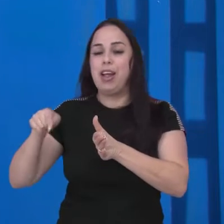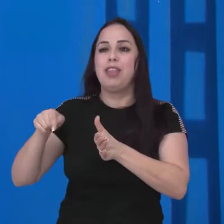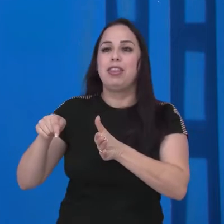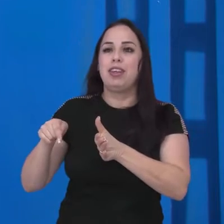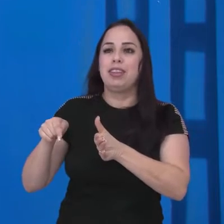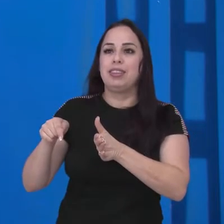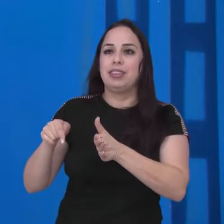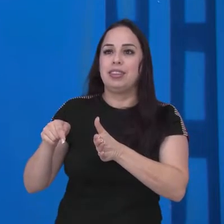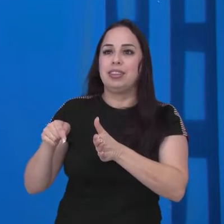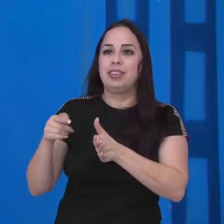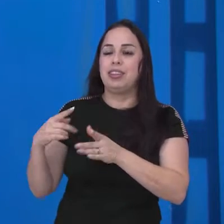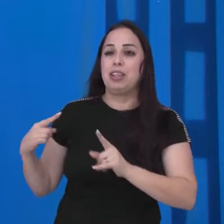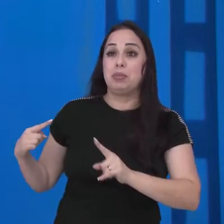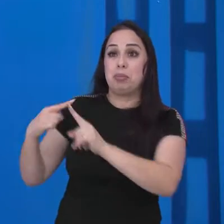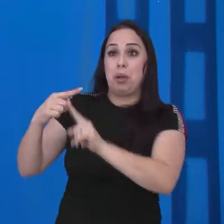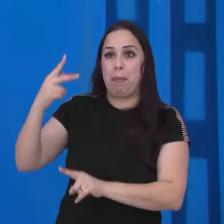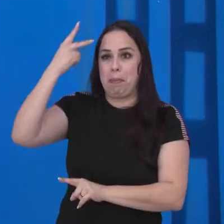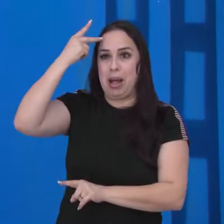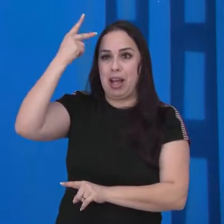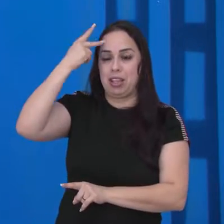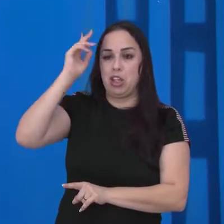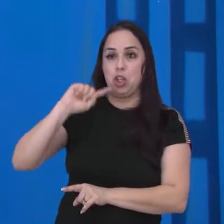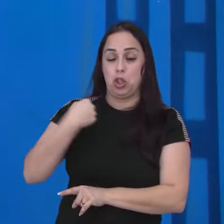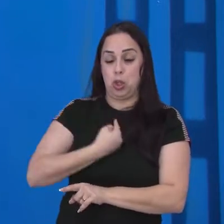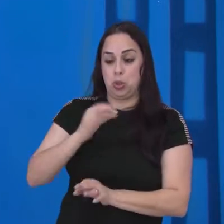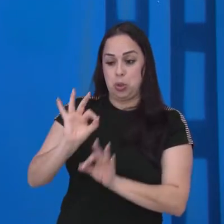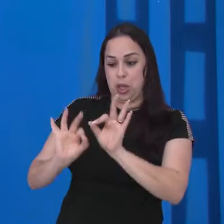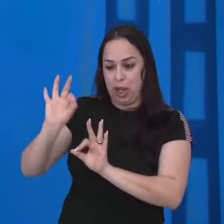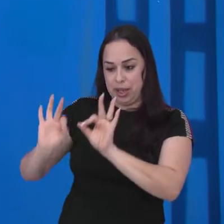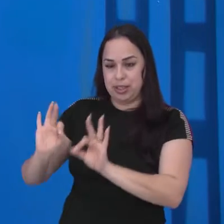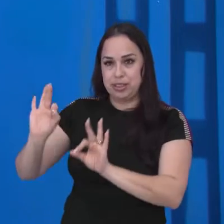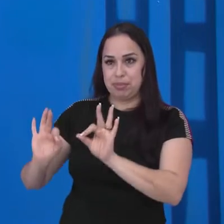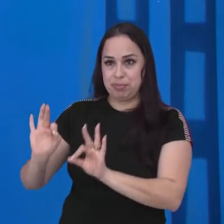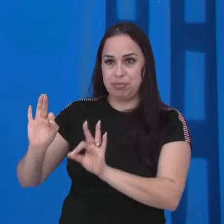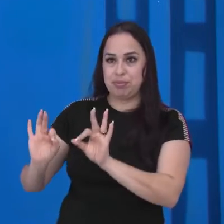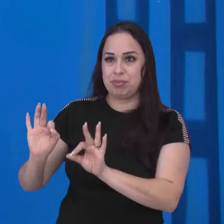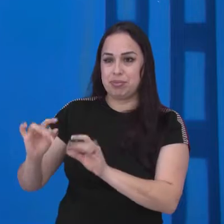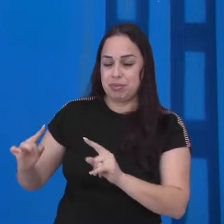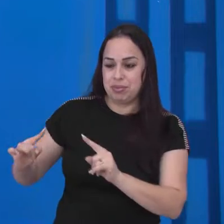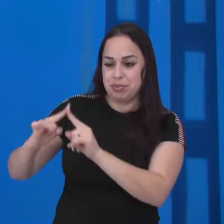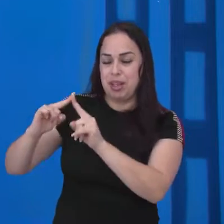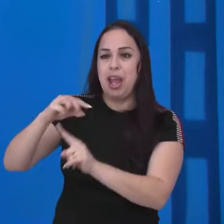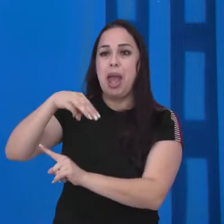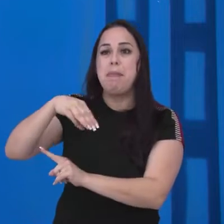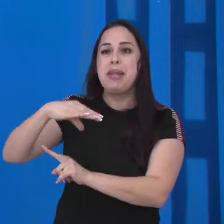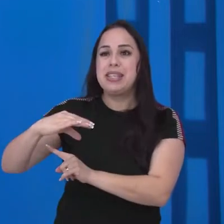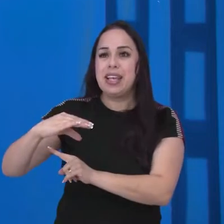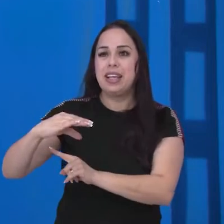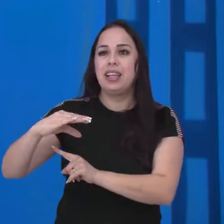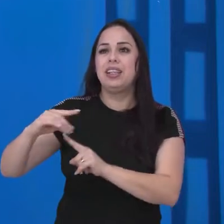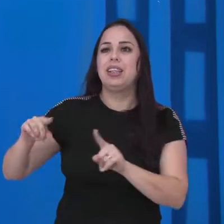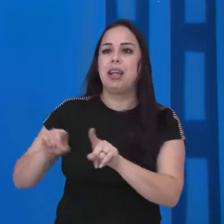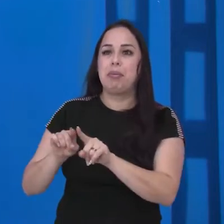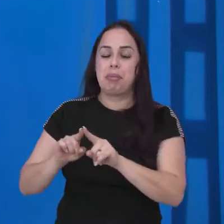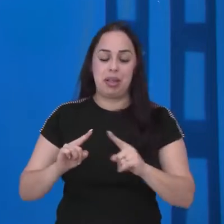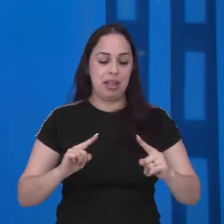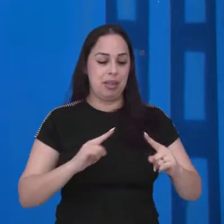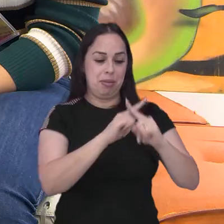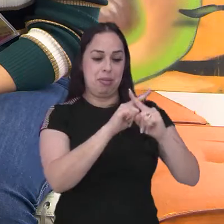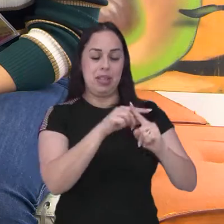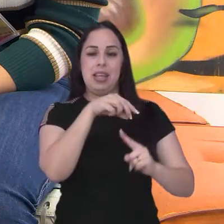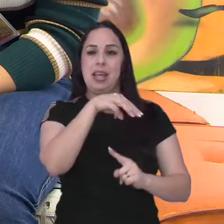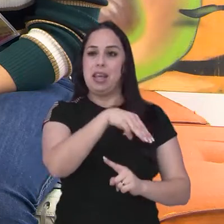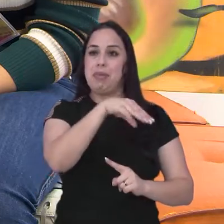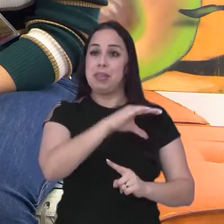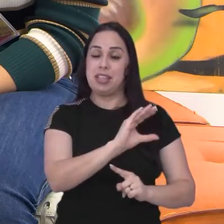né? Hoje a gente faz parte do Circuito Paulista de Batalha de MC, então a gente está organizando o circuito, a Liga de Batalha de MC de São José